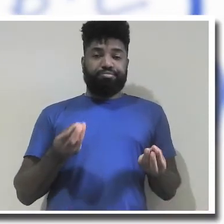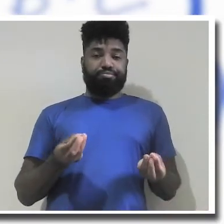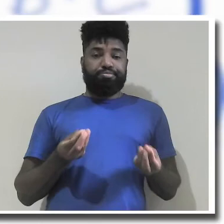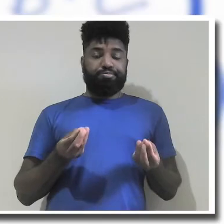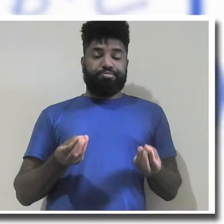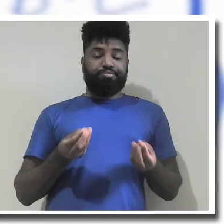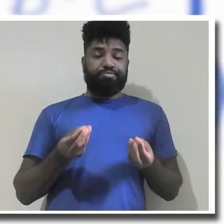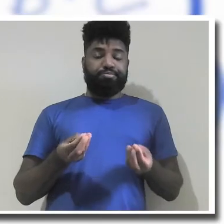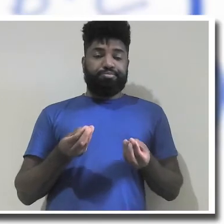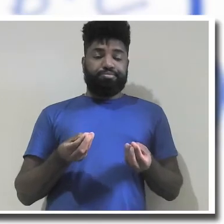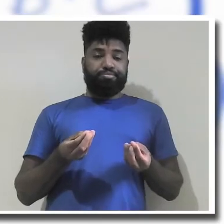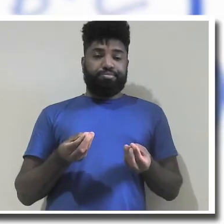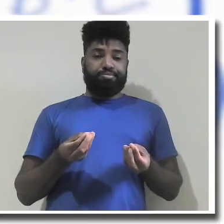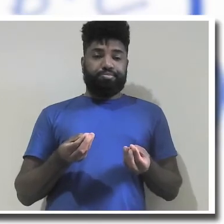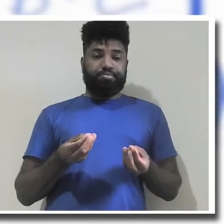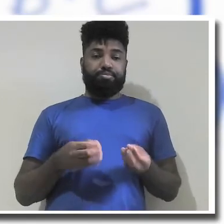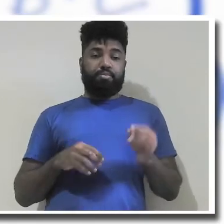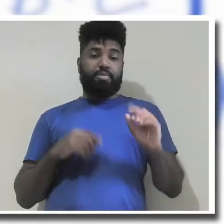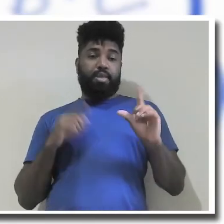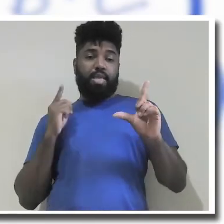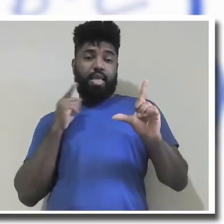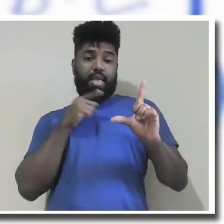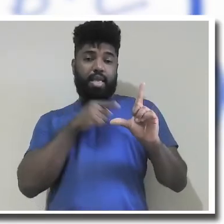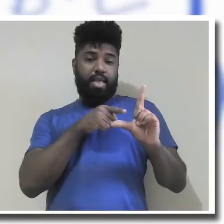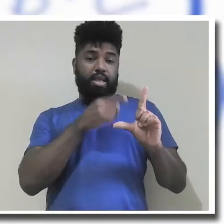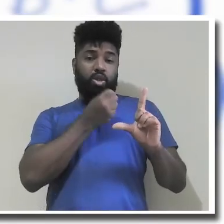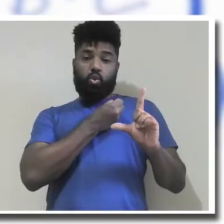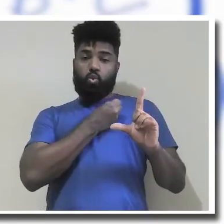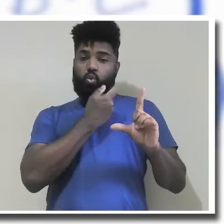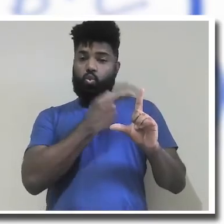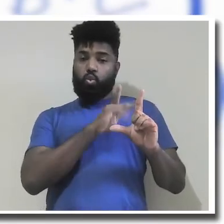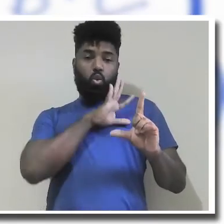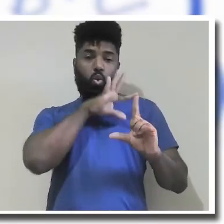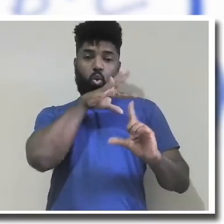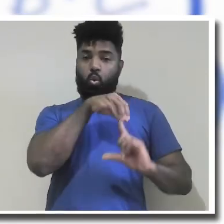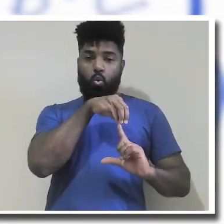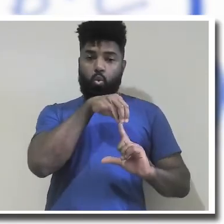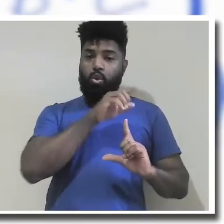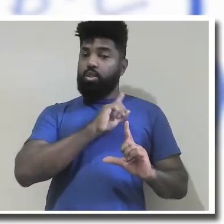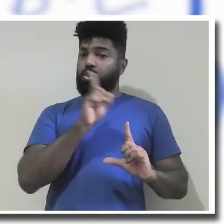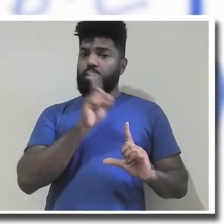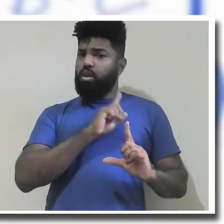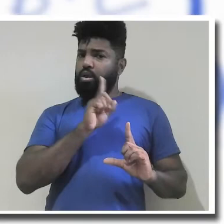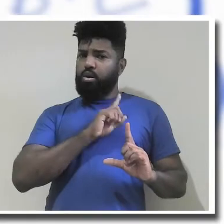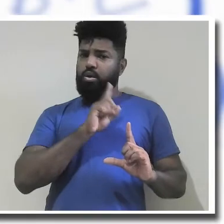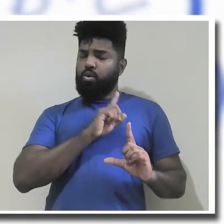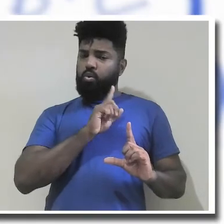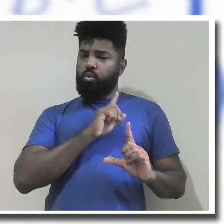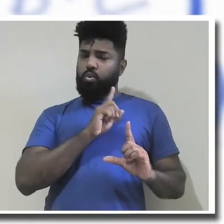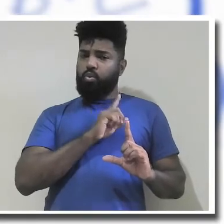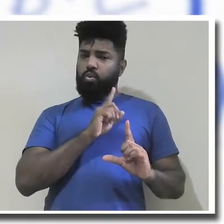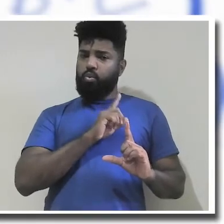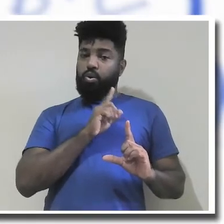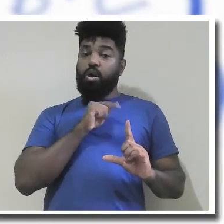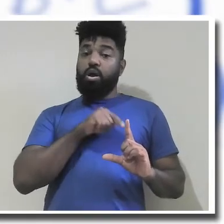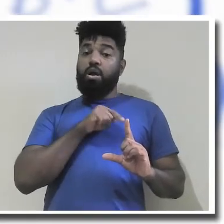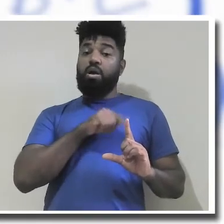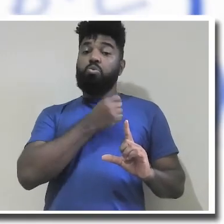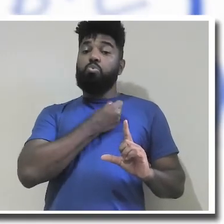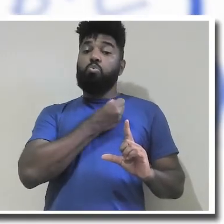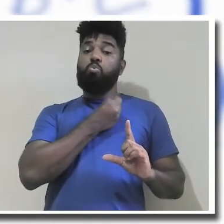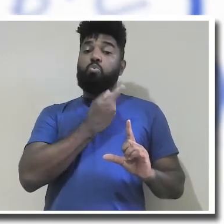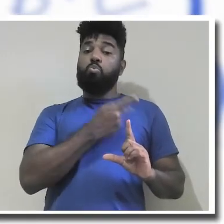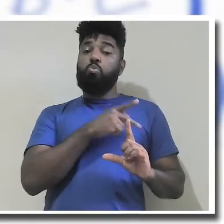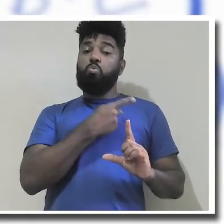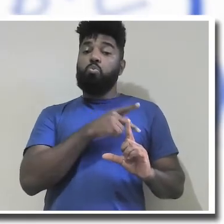Como o nosso valor de L não é único, então não conseguimos identificar, neste caso,